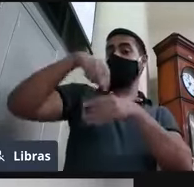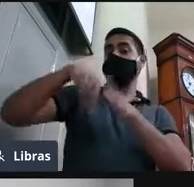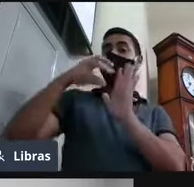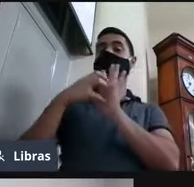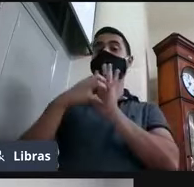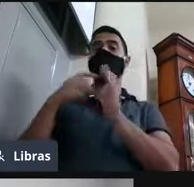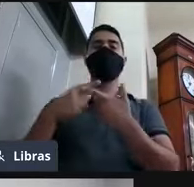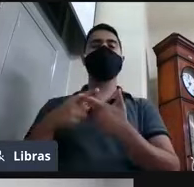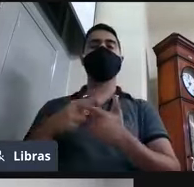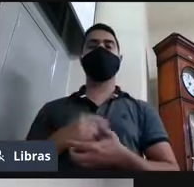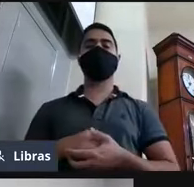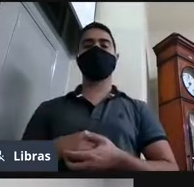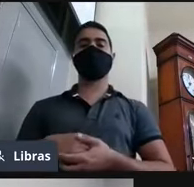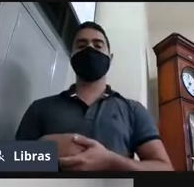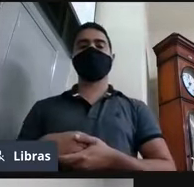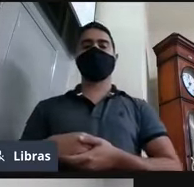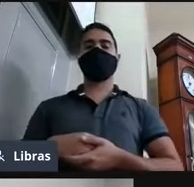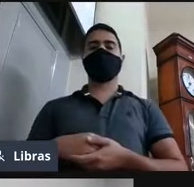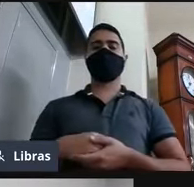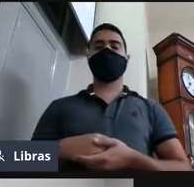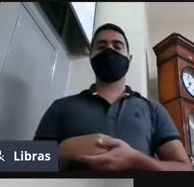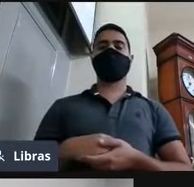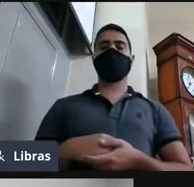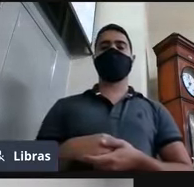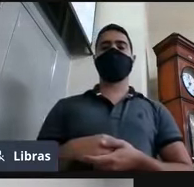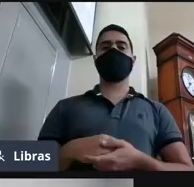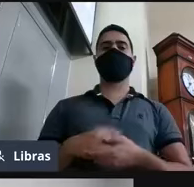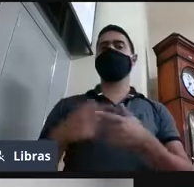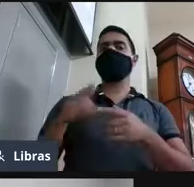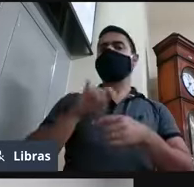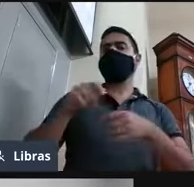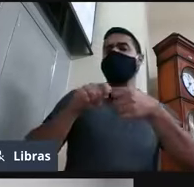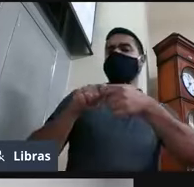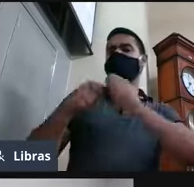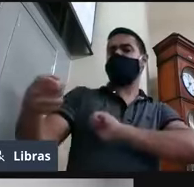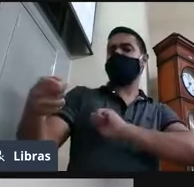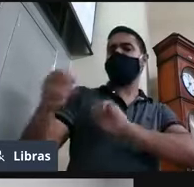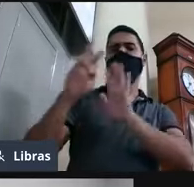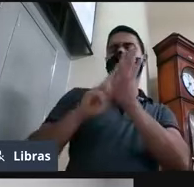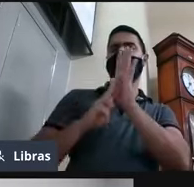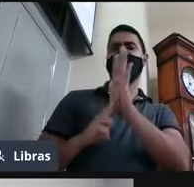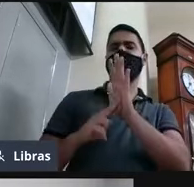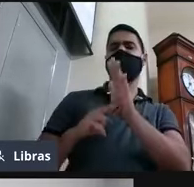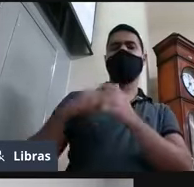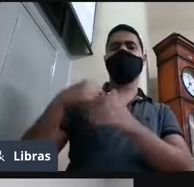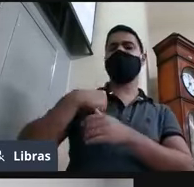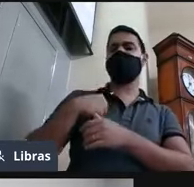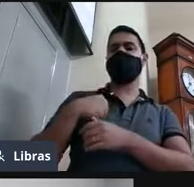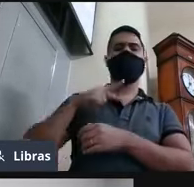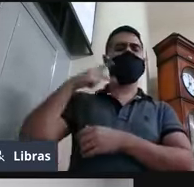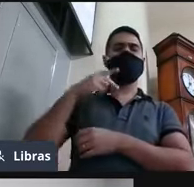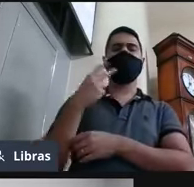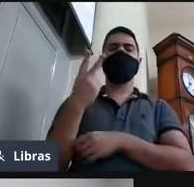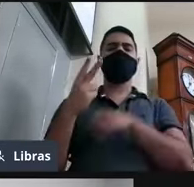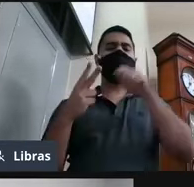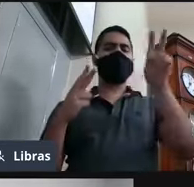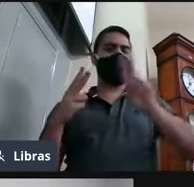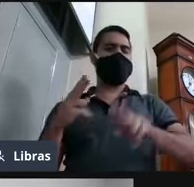Porque, completando, se for para a gente rasgar o nosso regimento interno, eu, como vereadora de 2